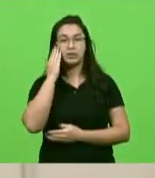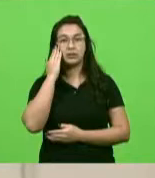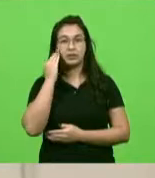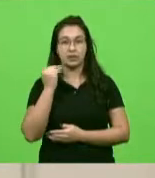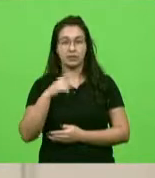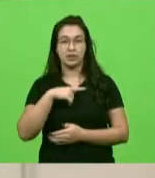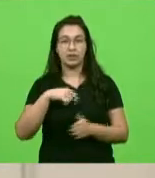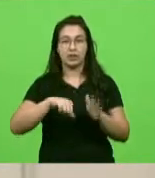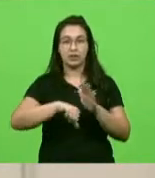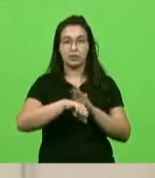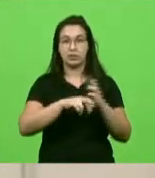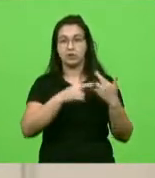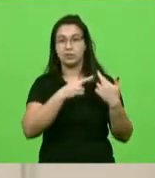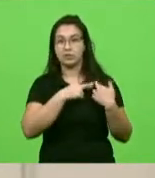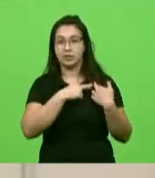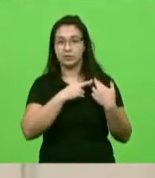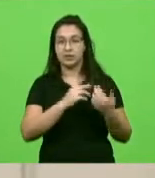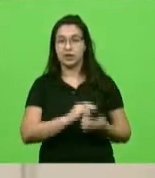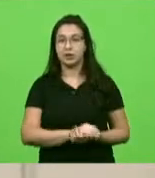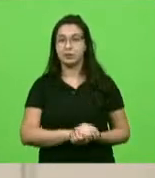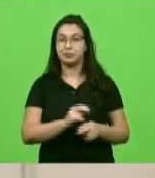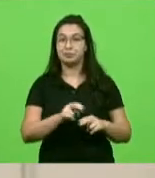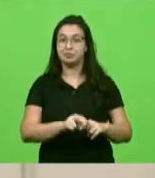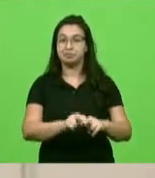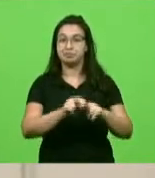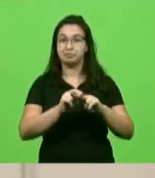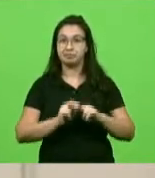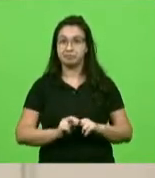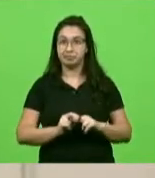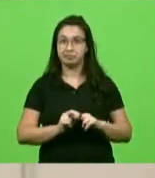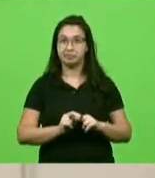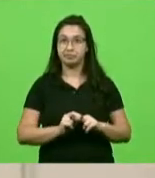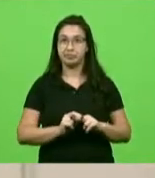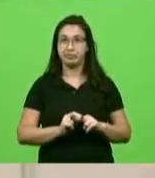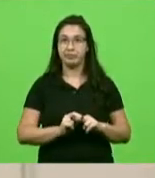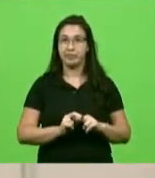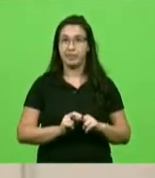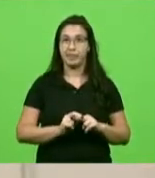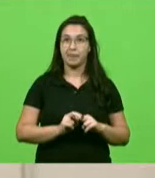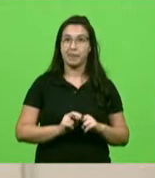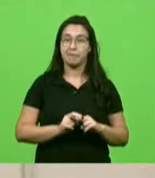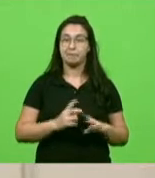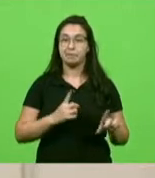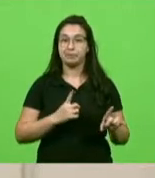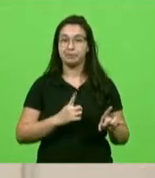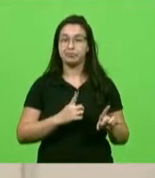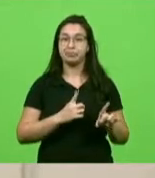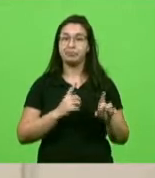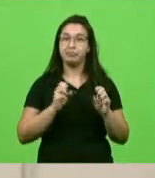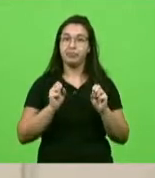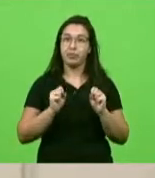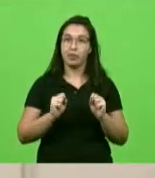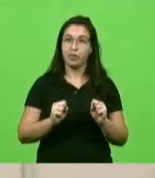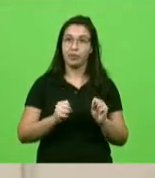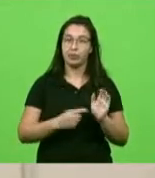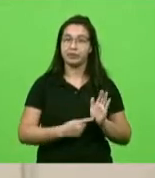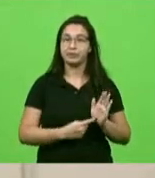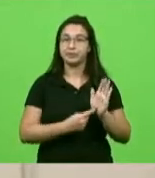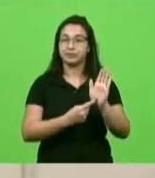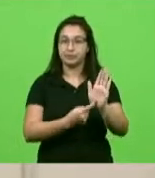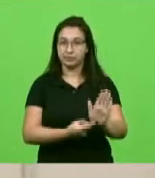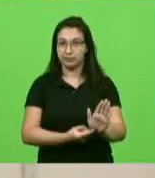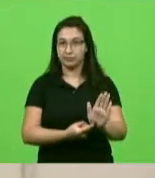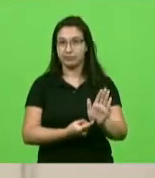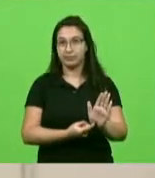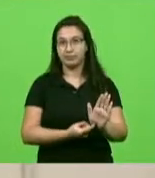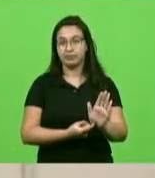crimes de responsabilidade. Por isto, afere-se apresentar-se